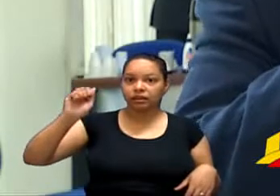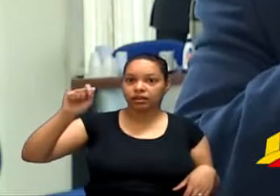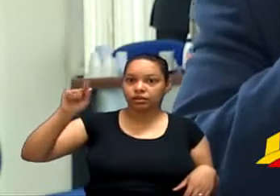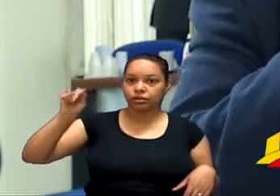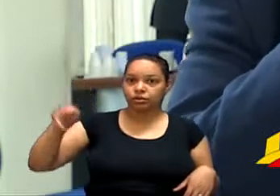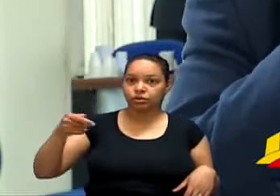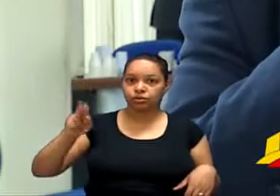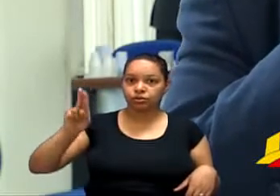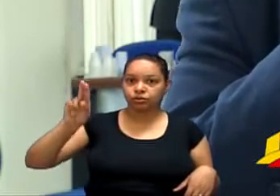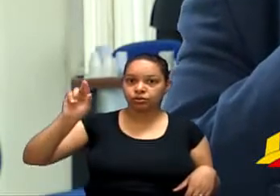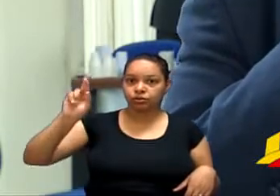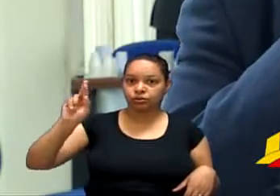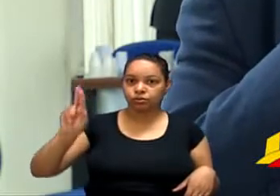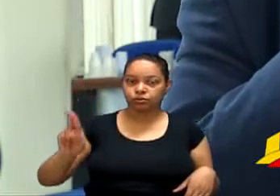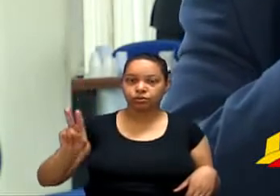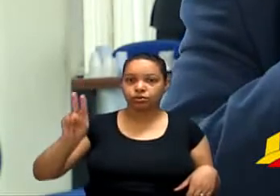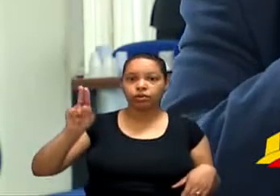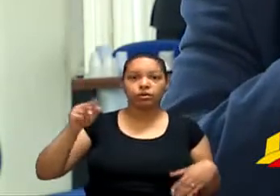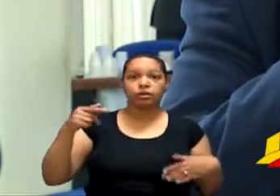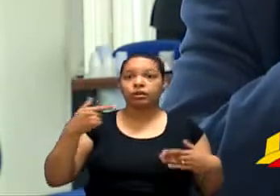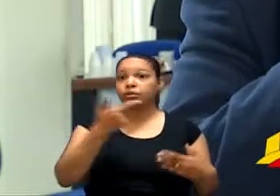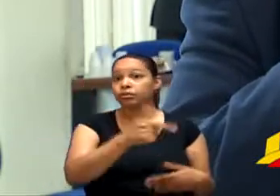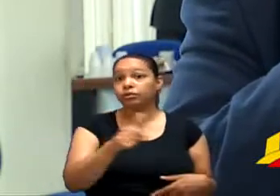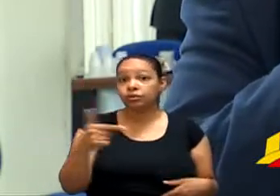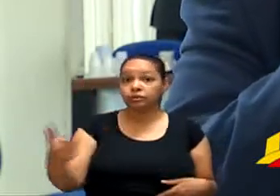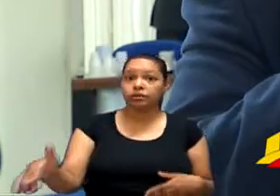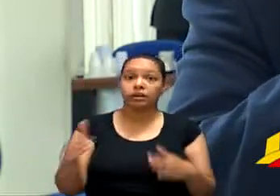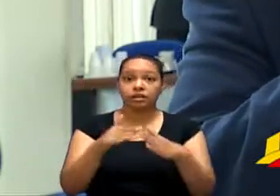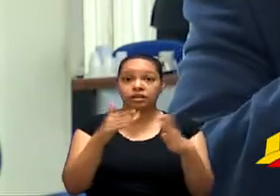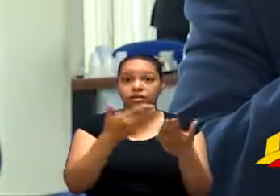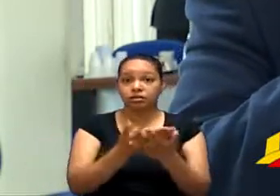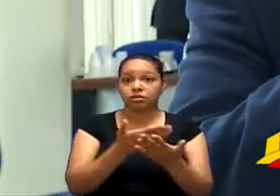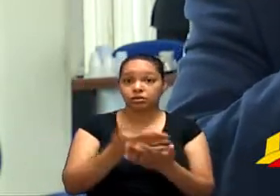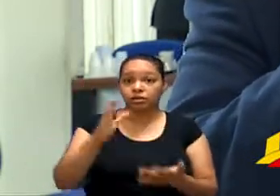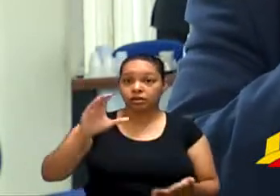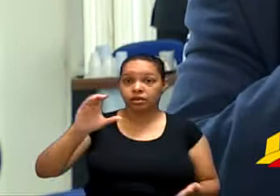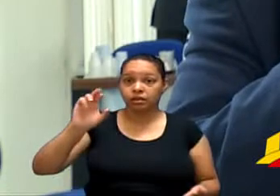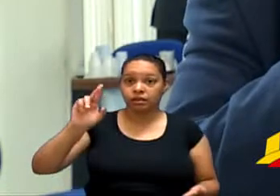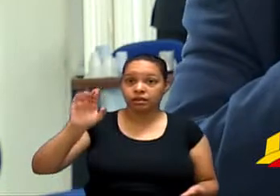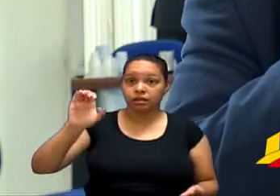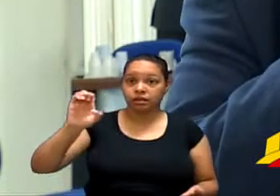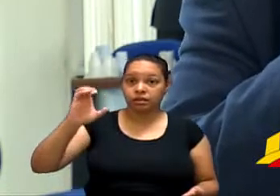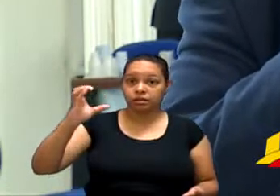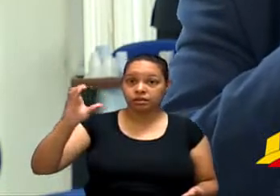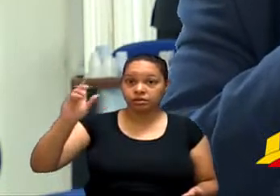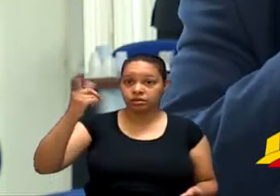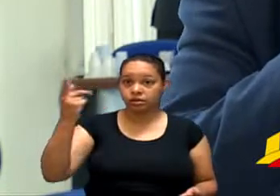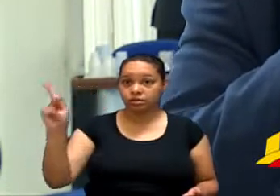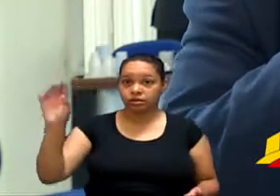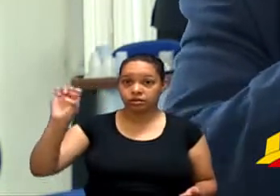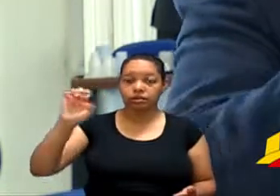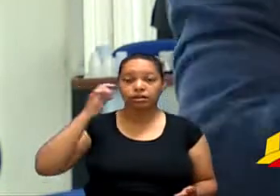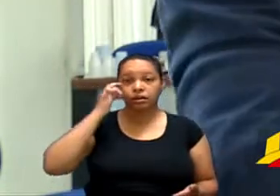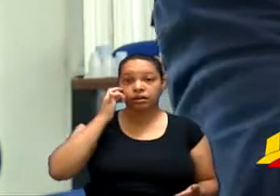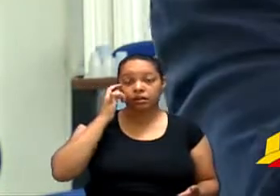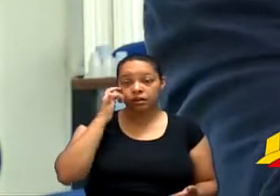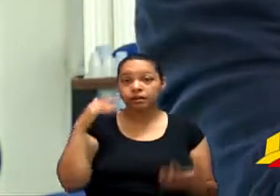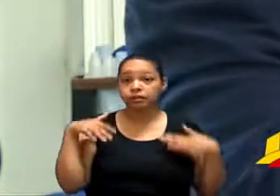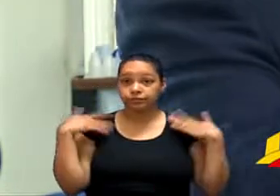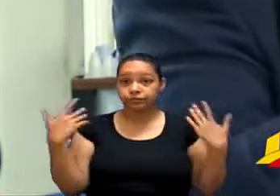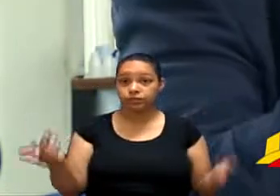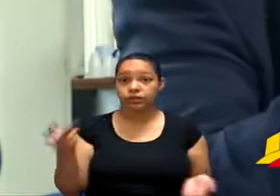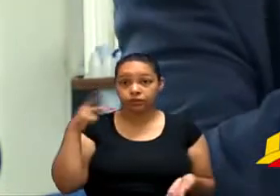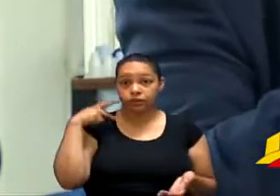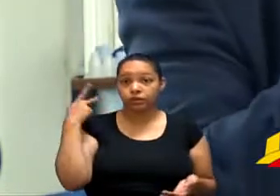terrível com relação a vagas em creche e se não fundamental então Vereador existe um trabalho agora